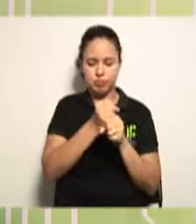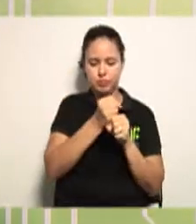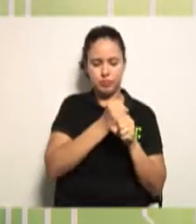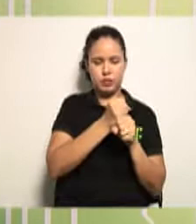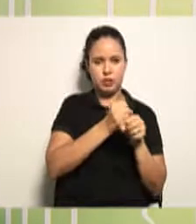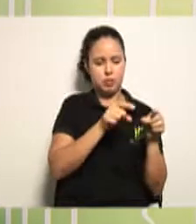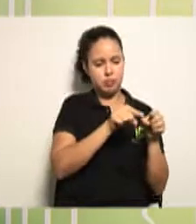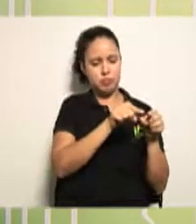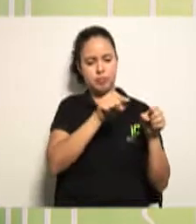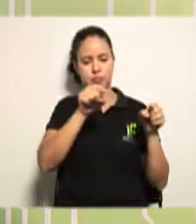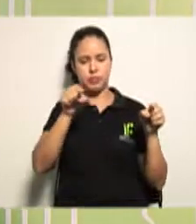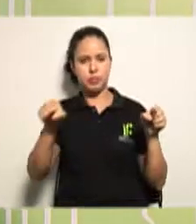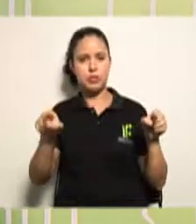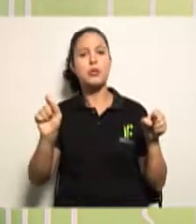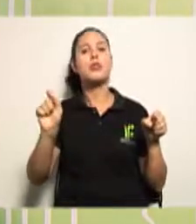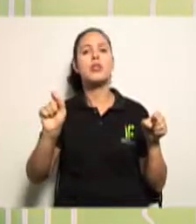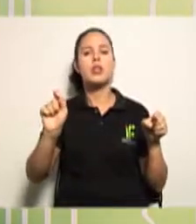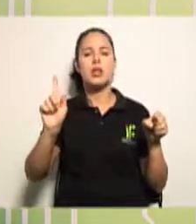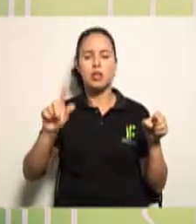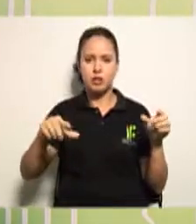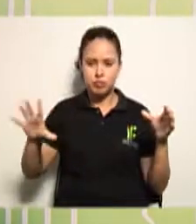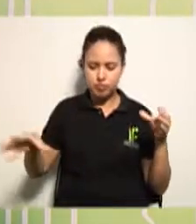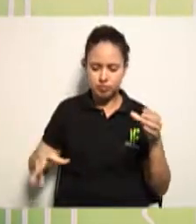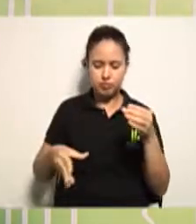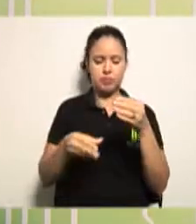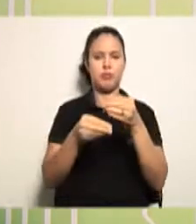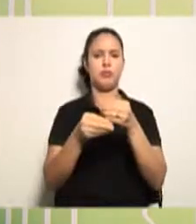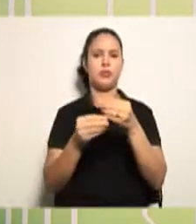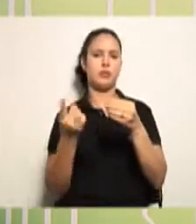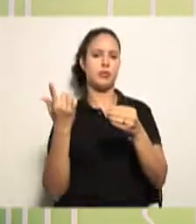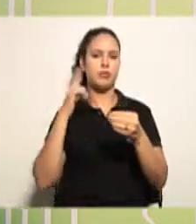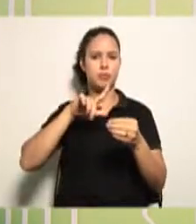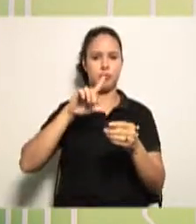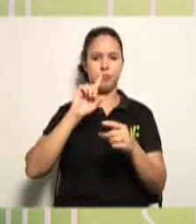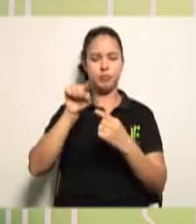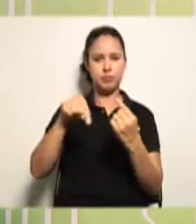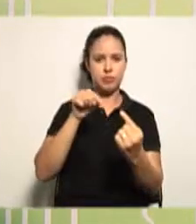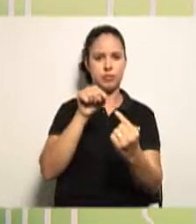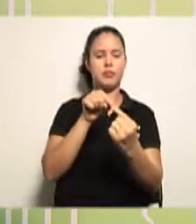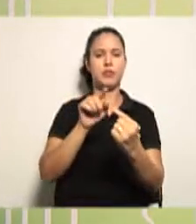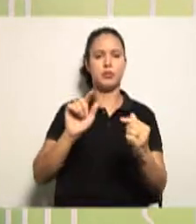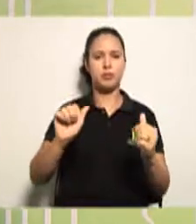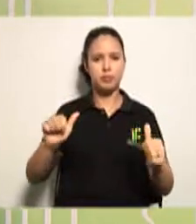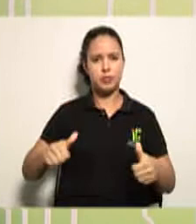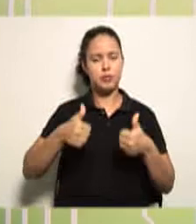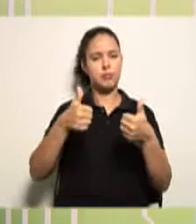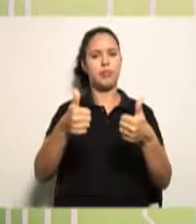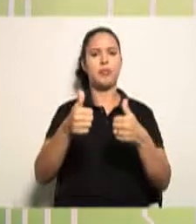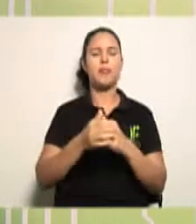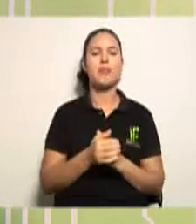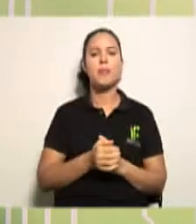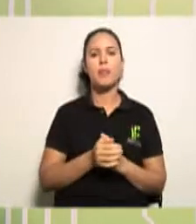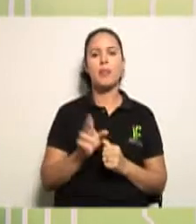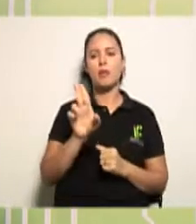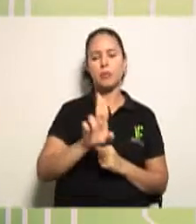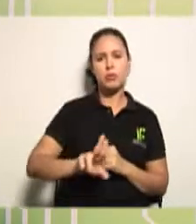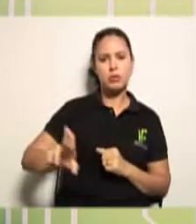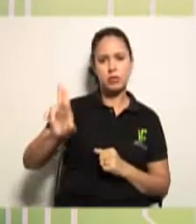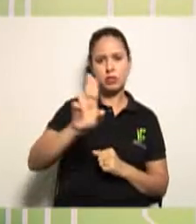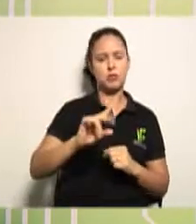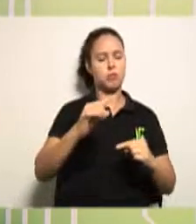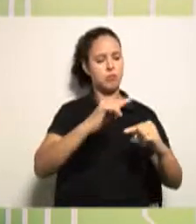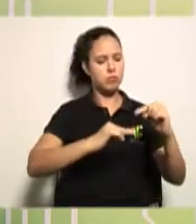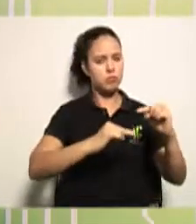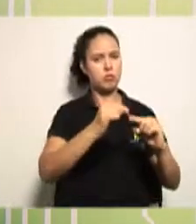visa buscar gerir para alcançar os objetivos da melhor forma, utilizando menos